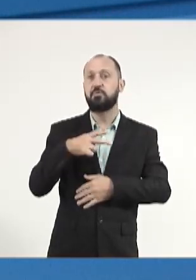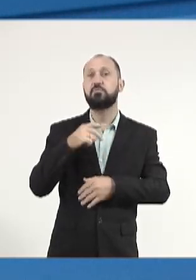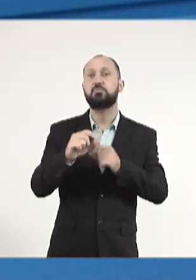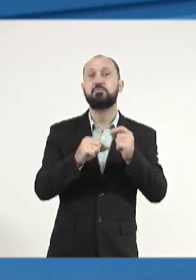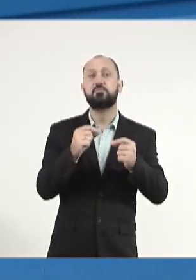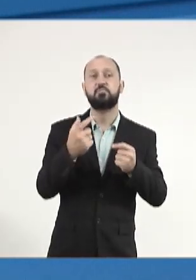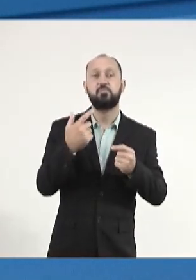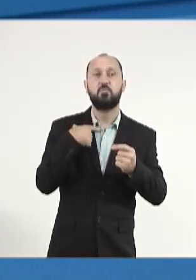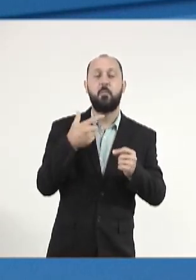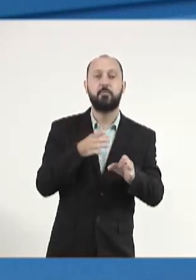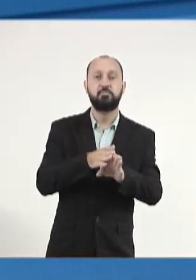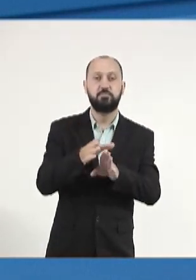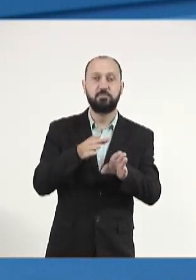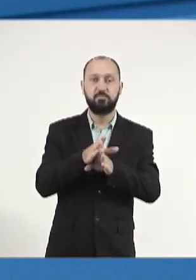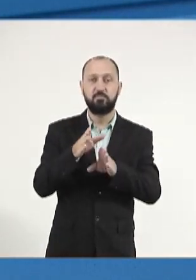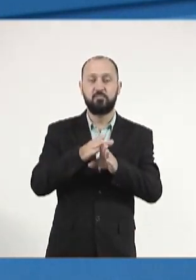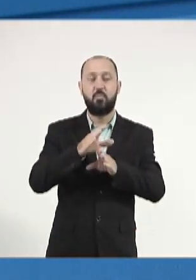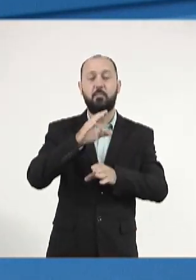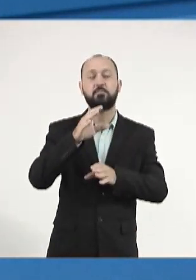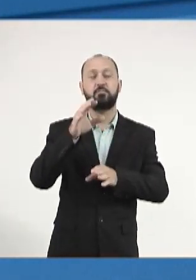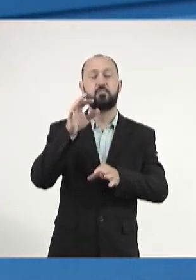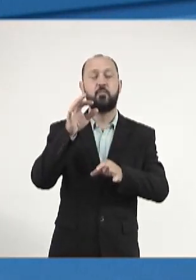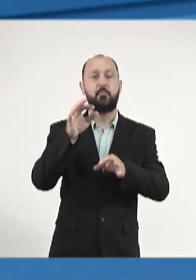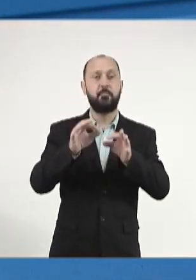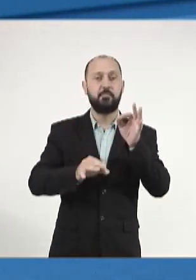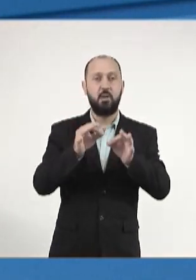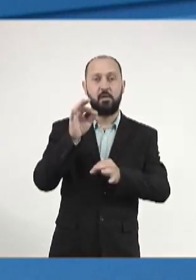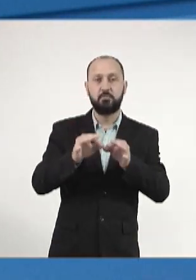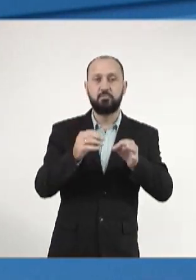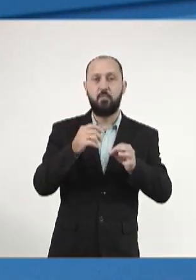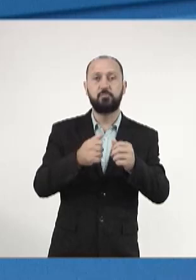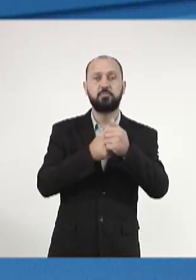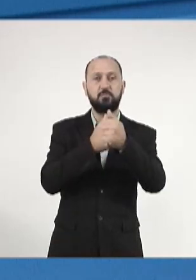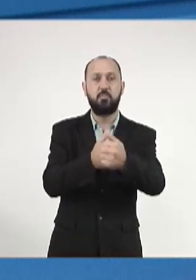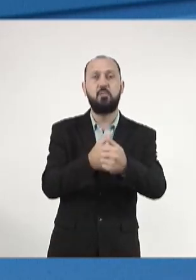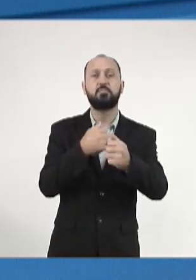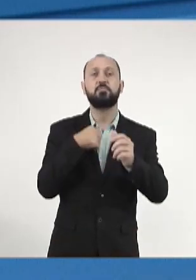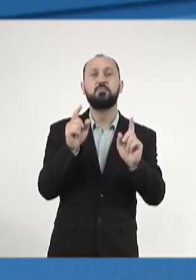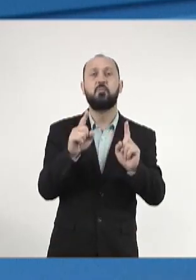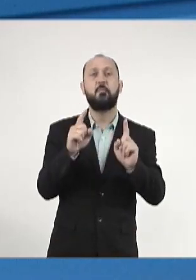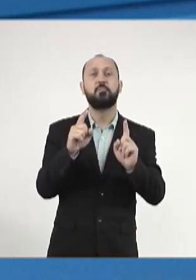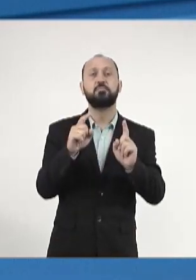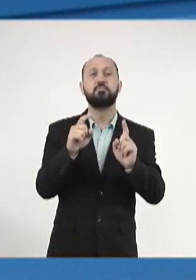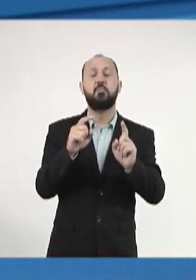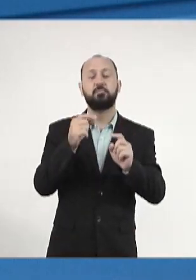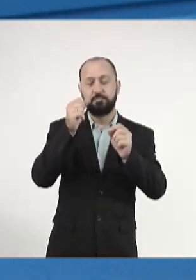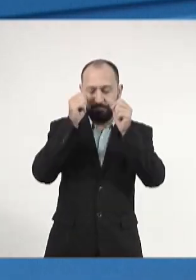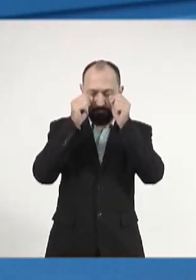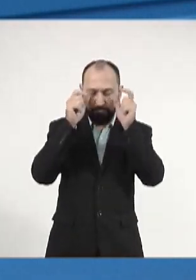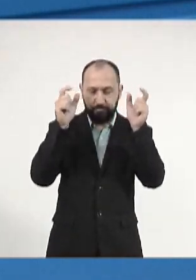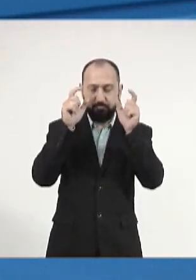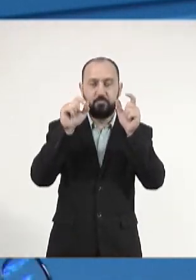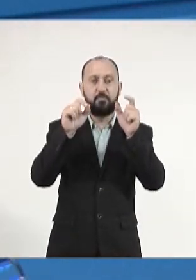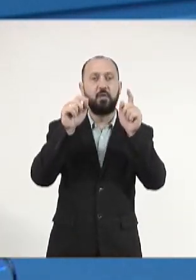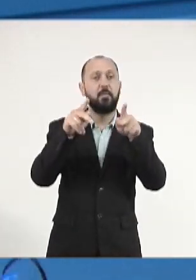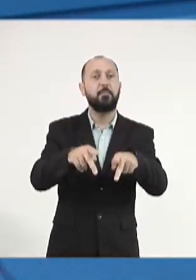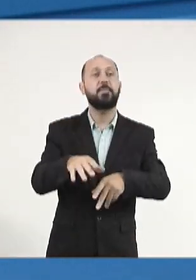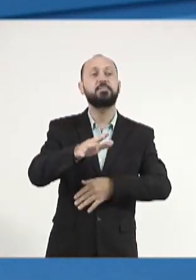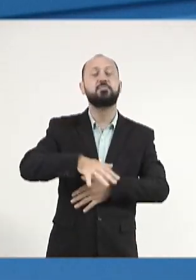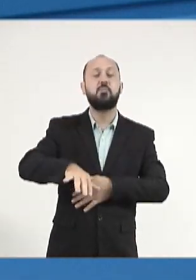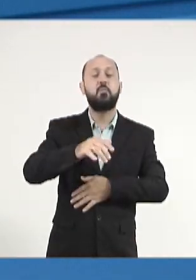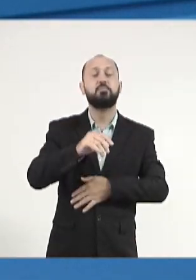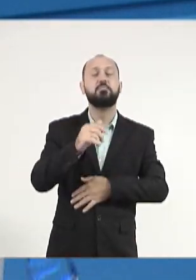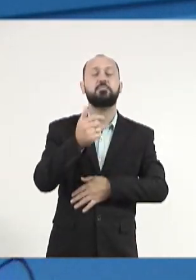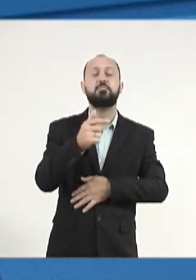Sabemos que tem uma orientação também judicial nesse caso, em que precisamos atender, mas me chamou a atenção que a população não